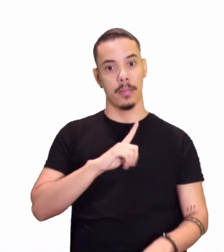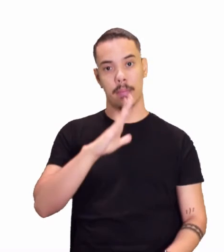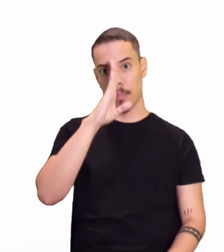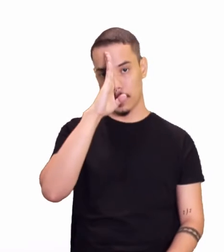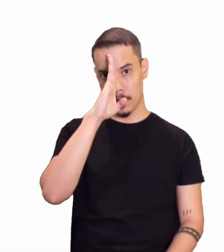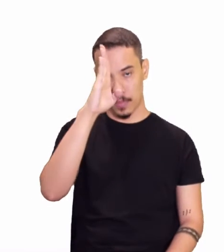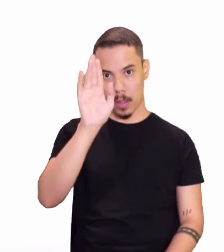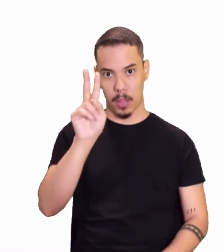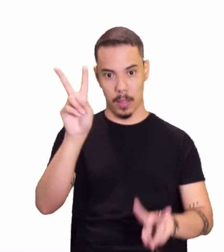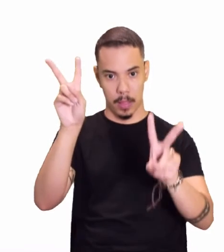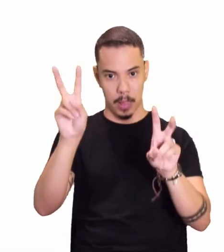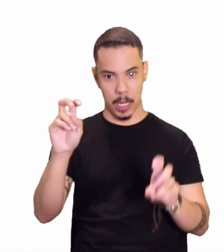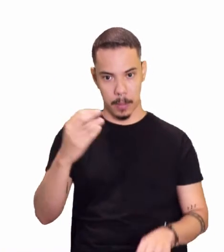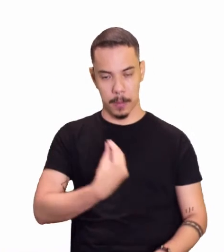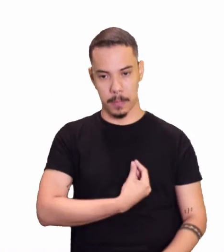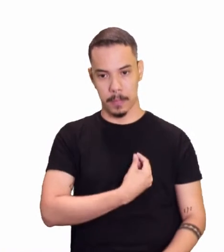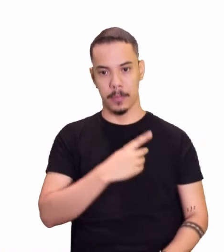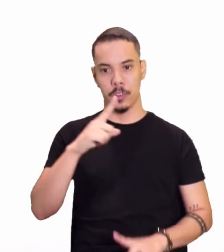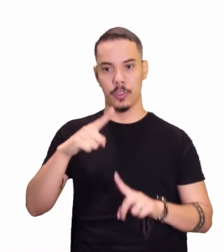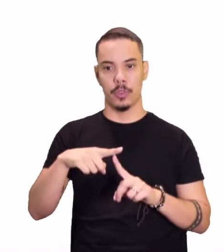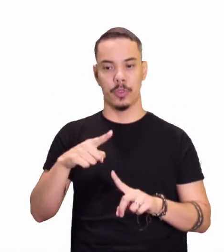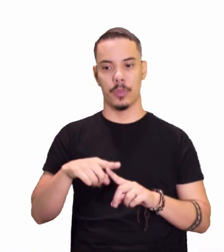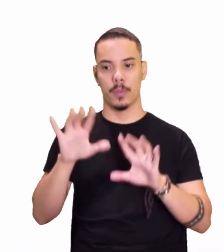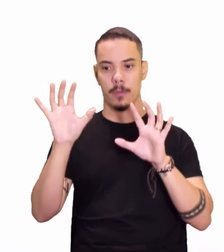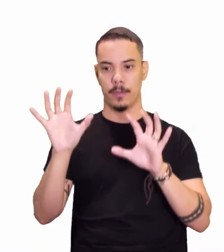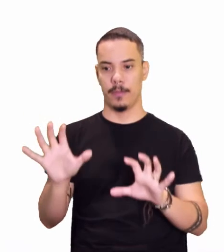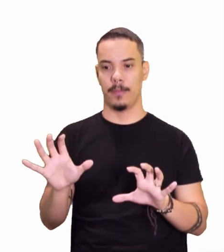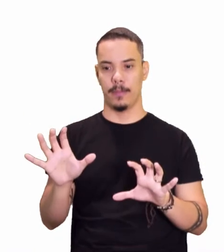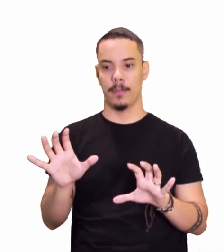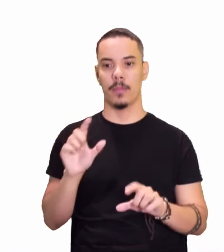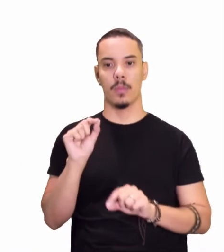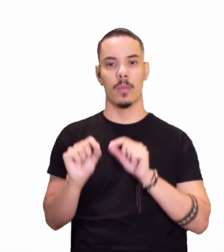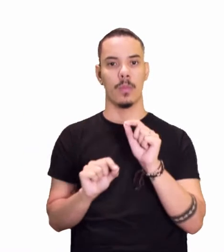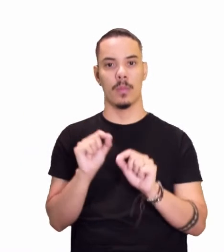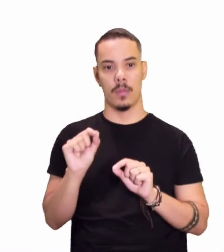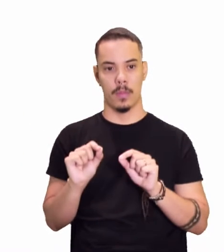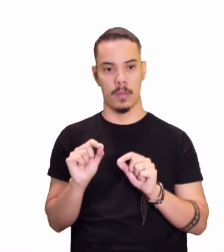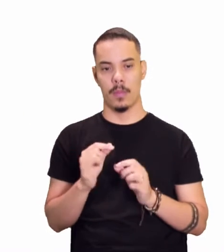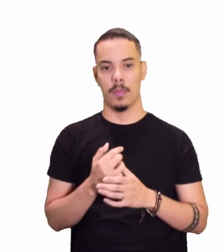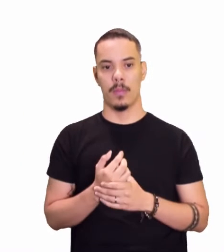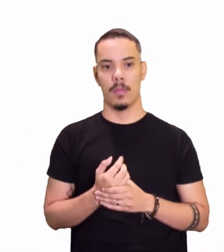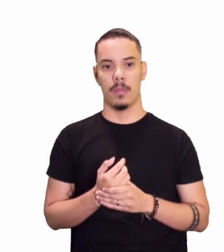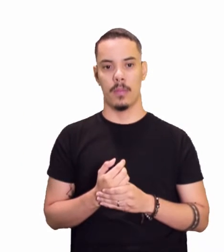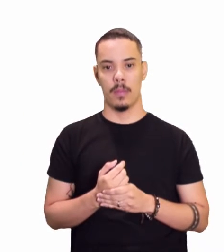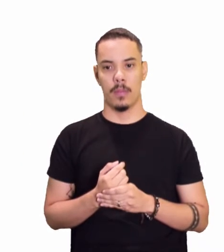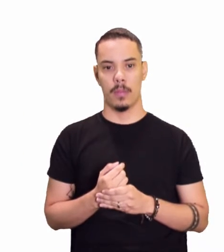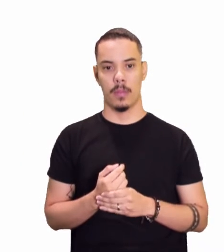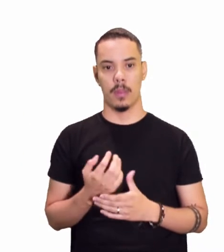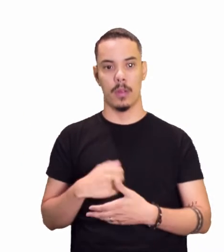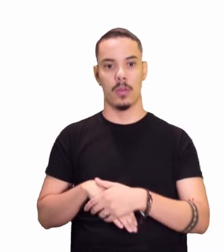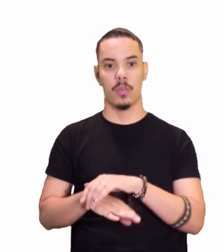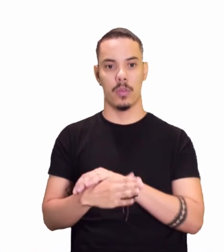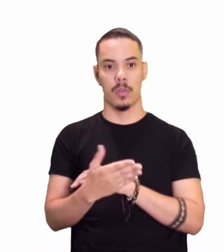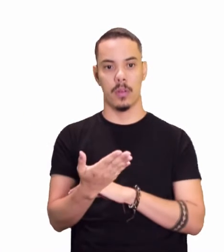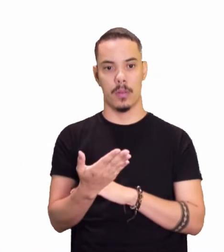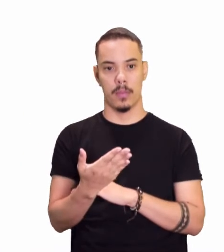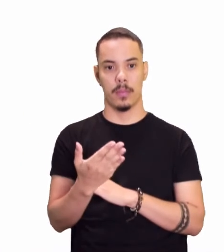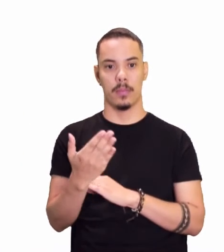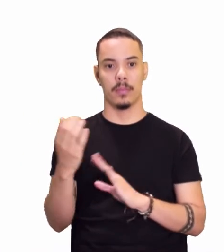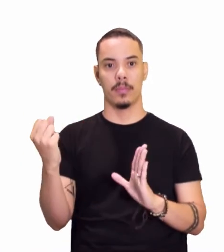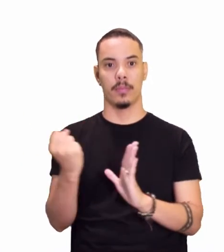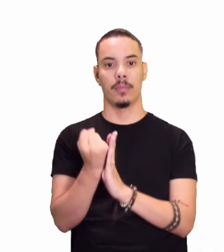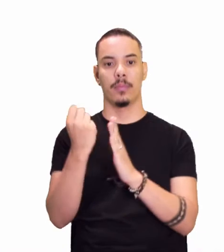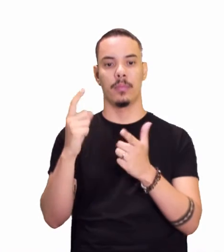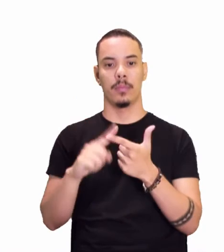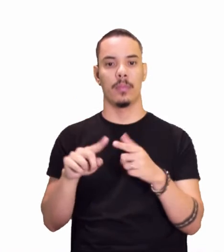temas presentes, né, nesse tipo de produção, que é exatamente que eram os costumes da